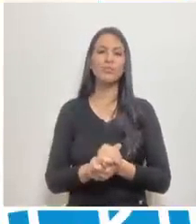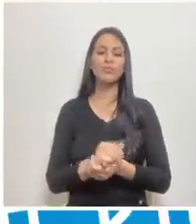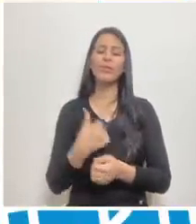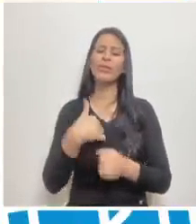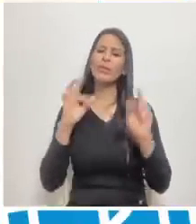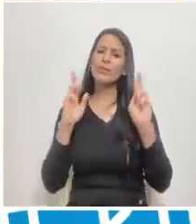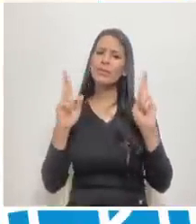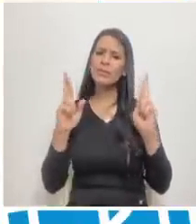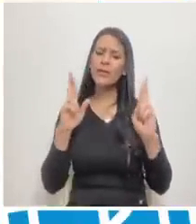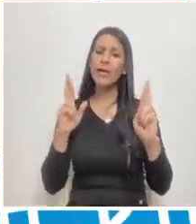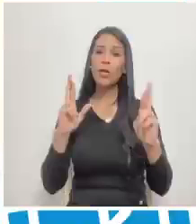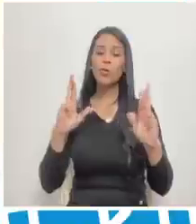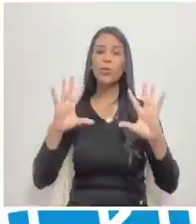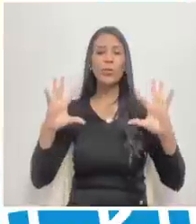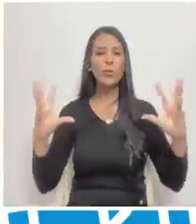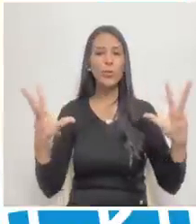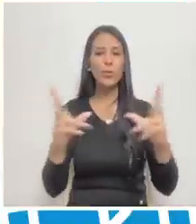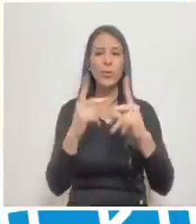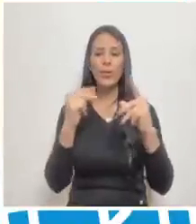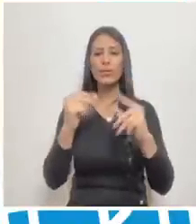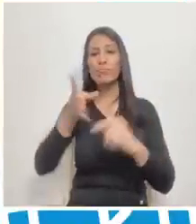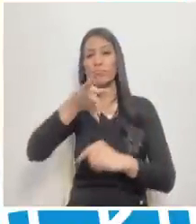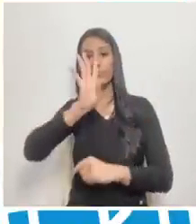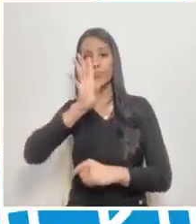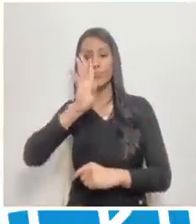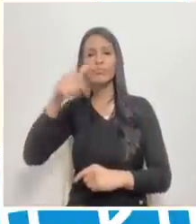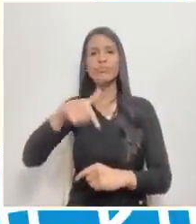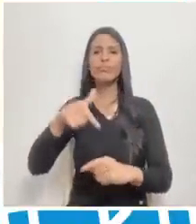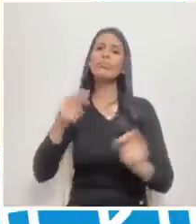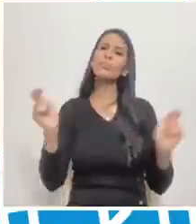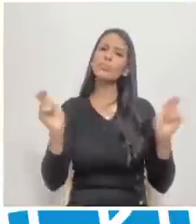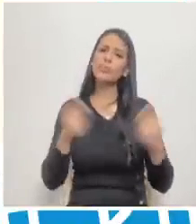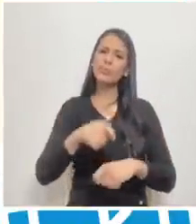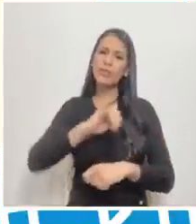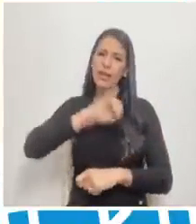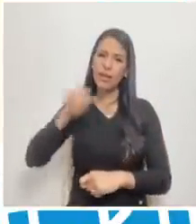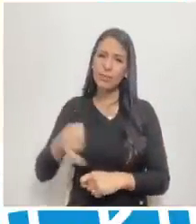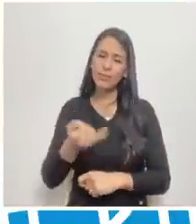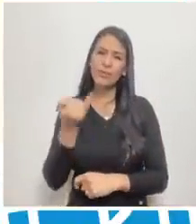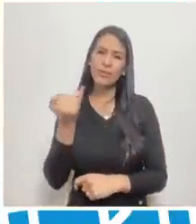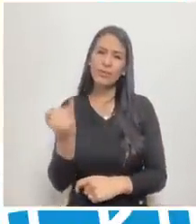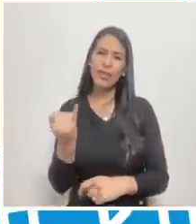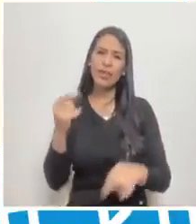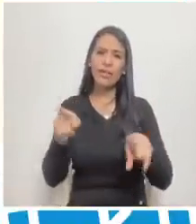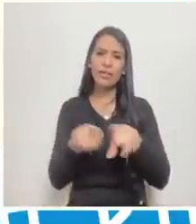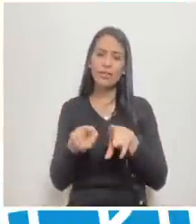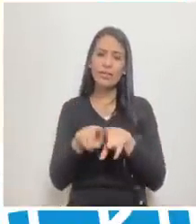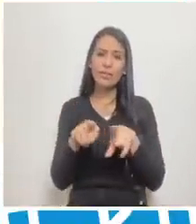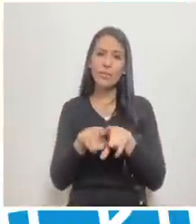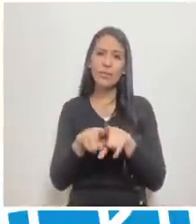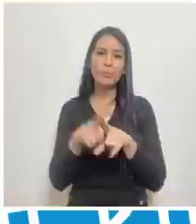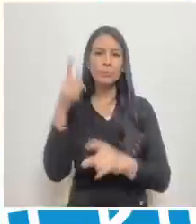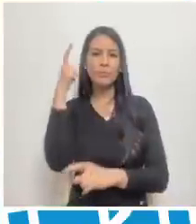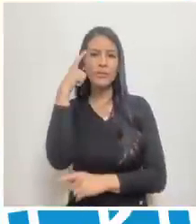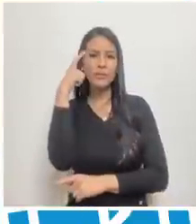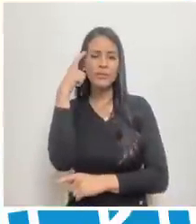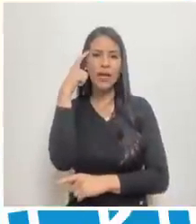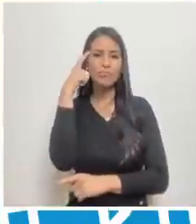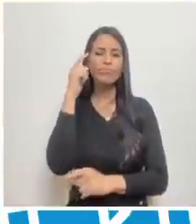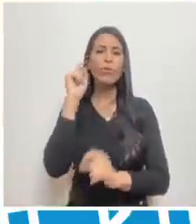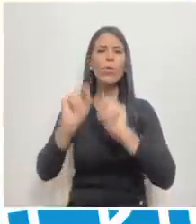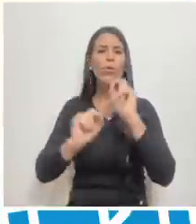participando possam aproveitar e repensar um pouco por si o que deve ser o SAEB daqui para